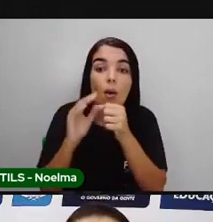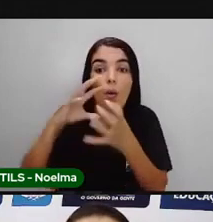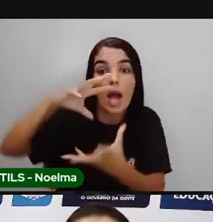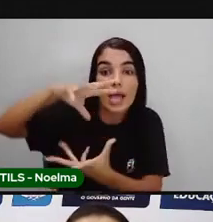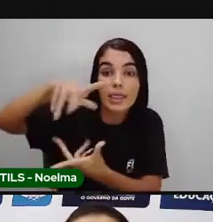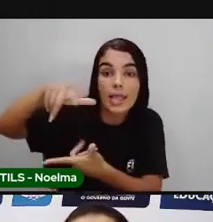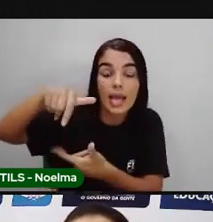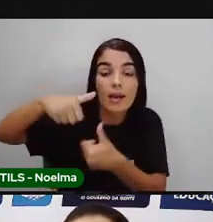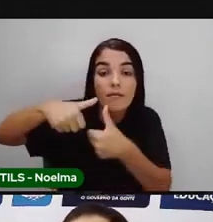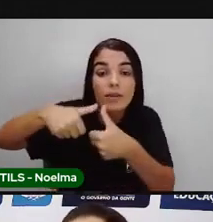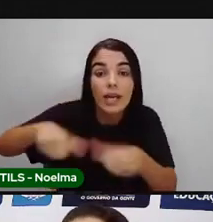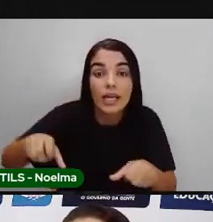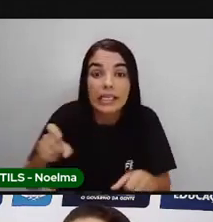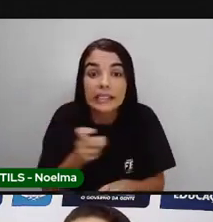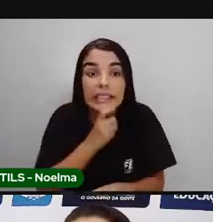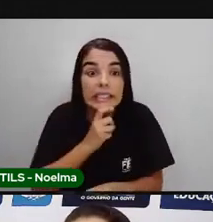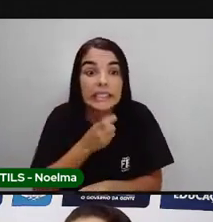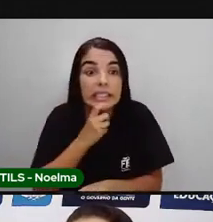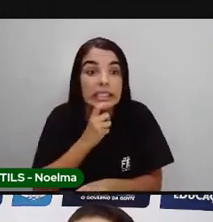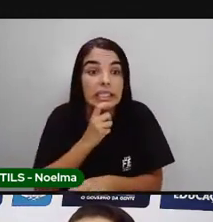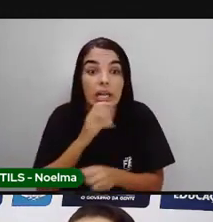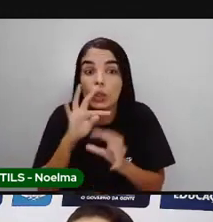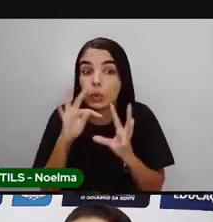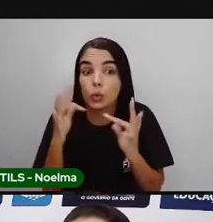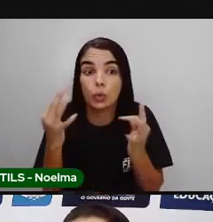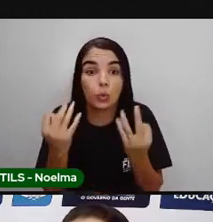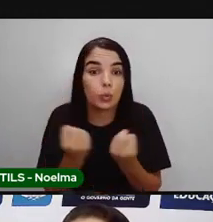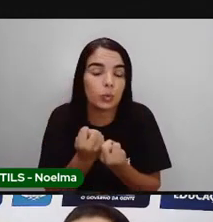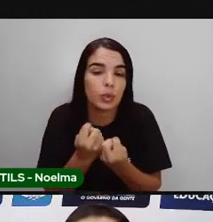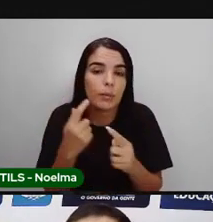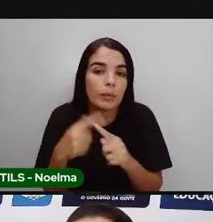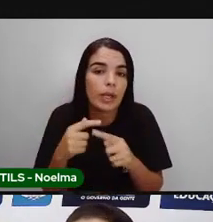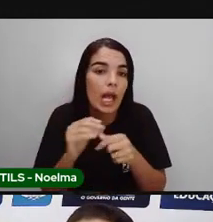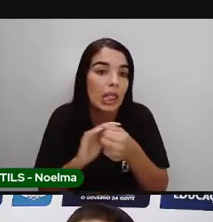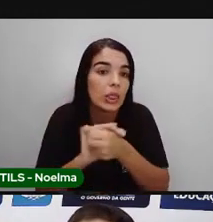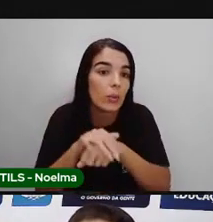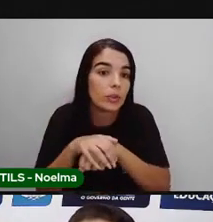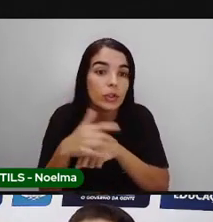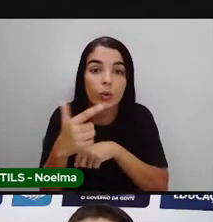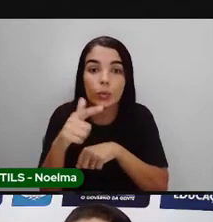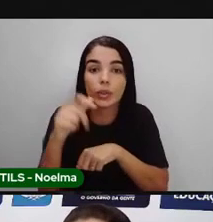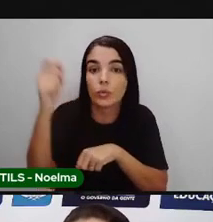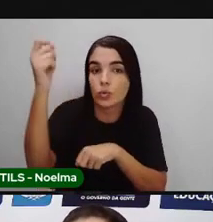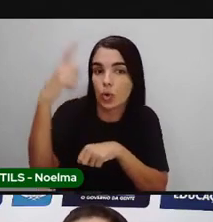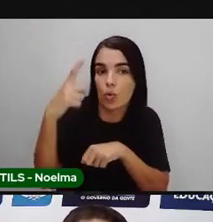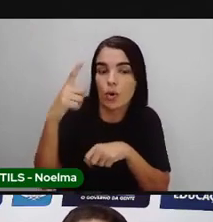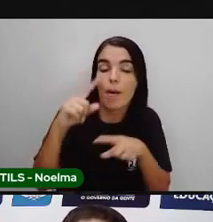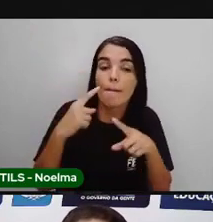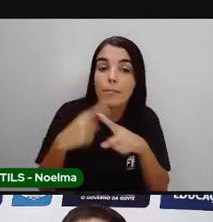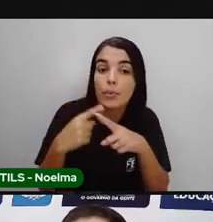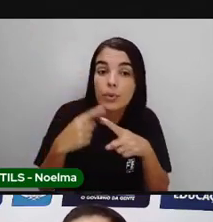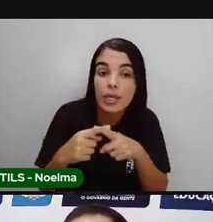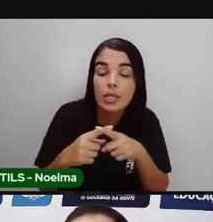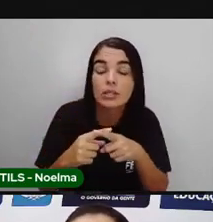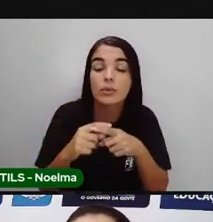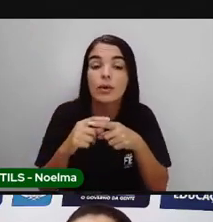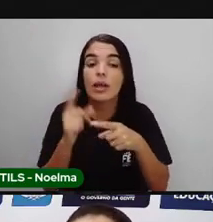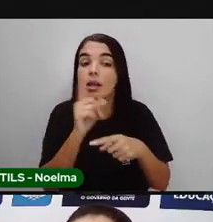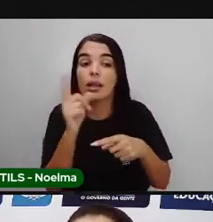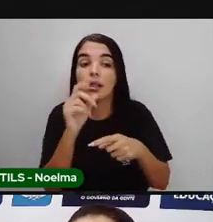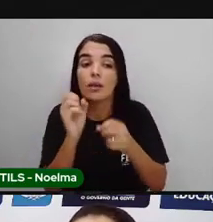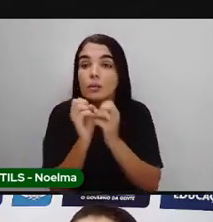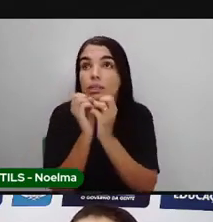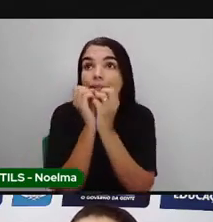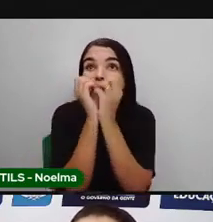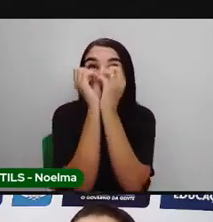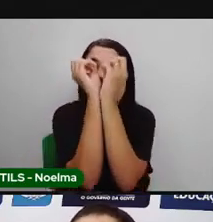congelaria. Por quê? Porque não tem calor para poder aquecer a Terra durante a noite. Não tem a presença do Sol durante a noite. Então, esse